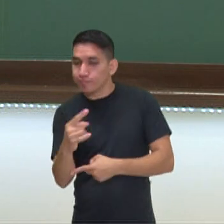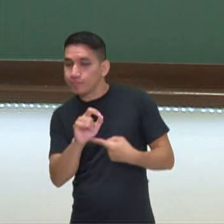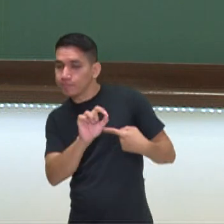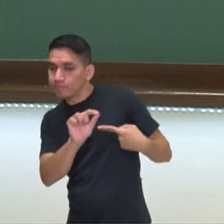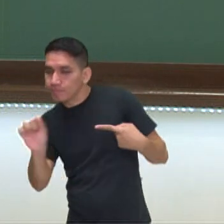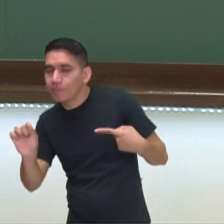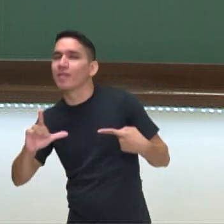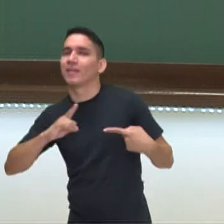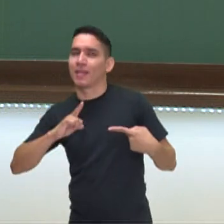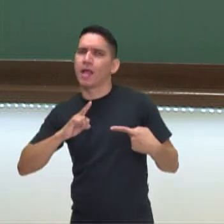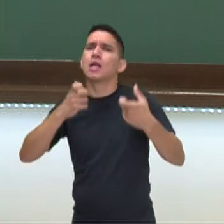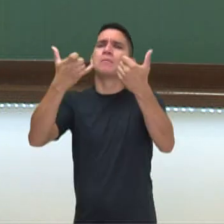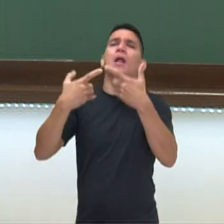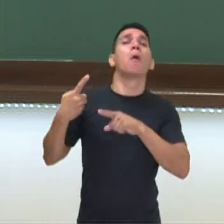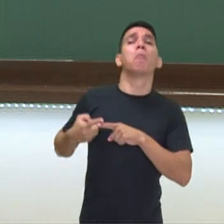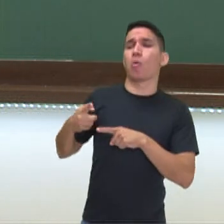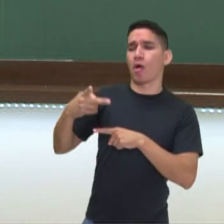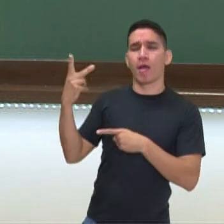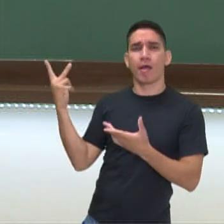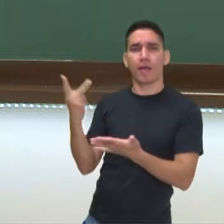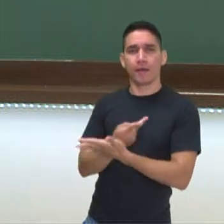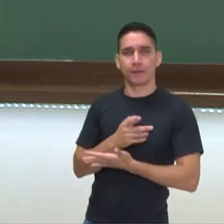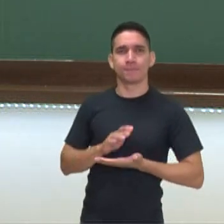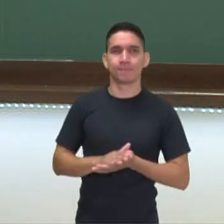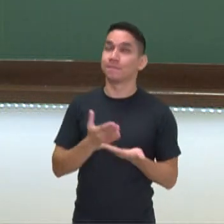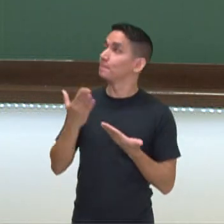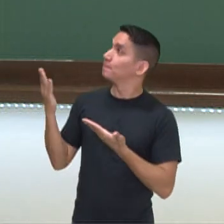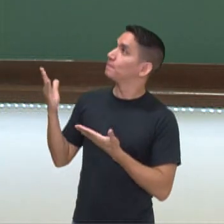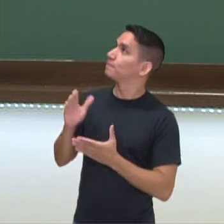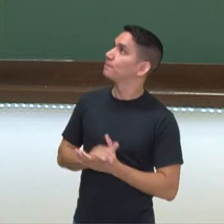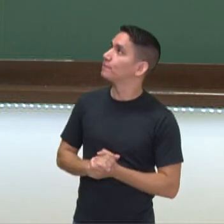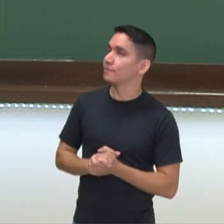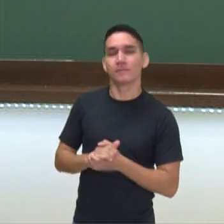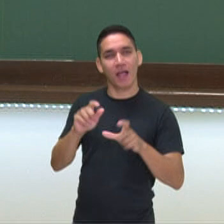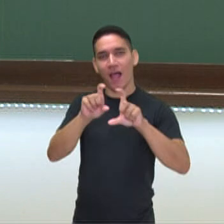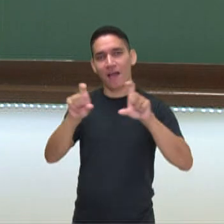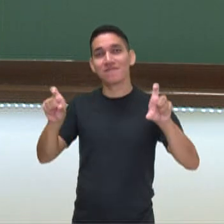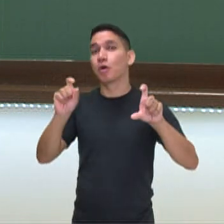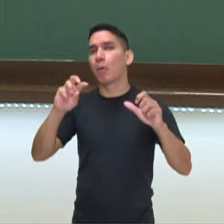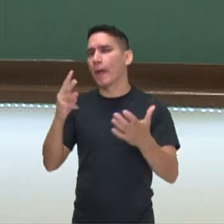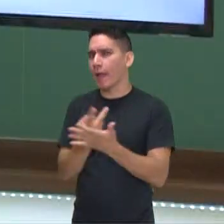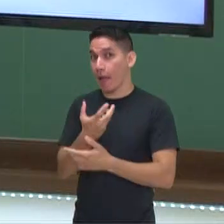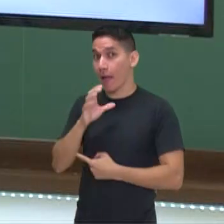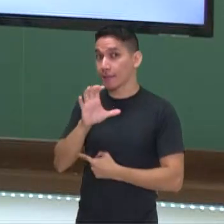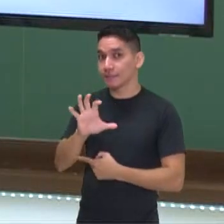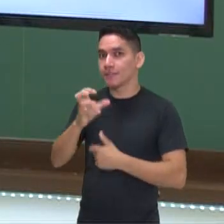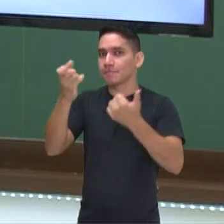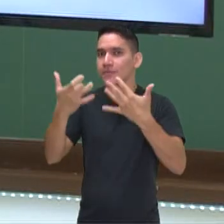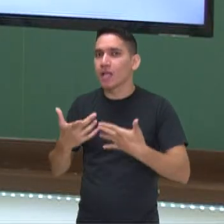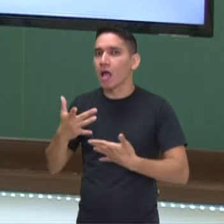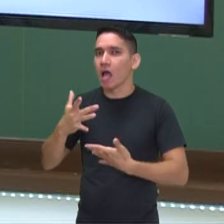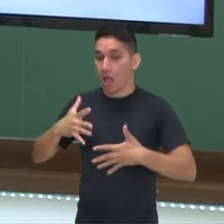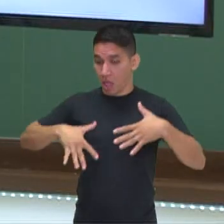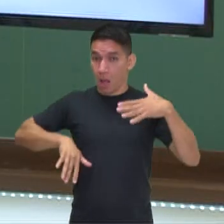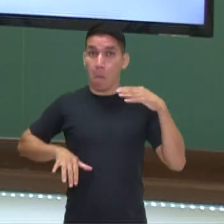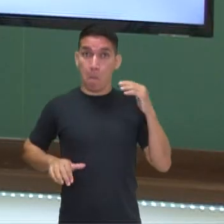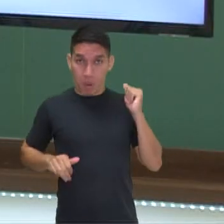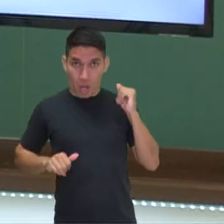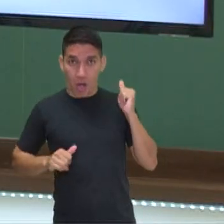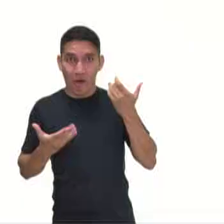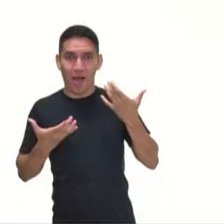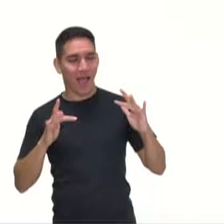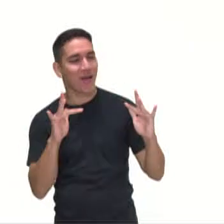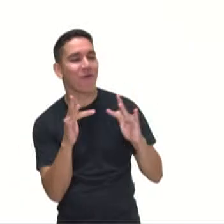fazer a justificativa, por que que ela está errada. Então aqui, né? A frase, o erro dela está aqui, ó, em dizer que os espanhóis